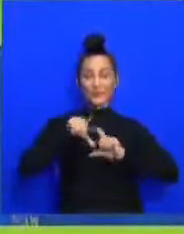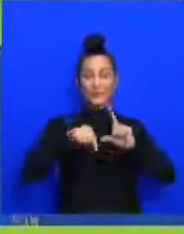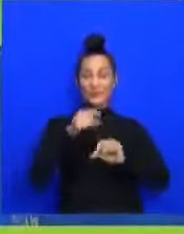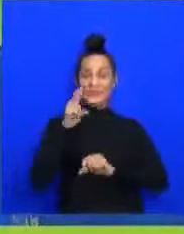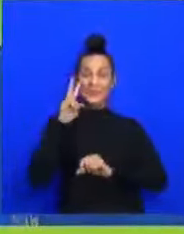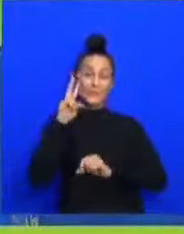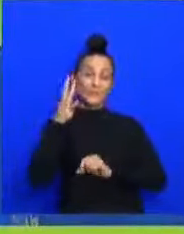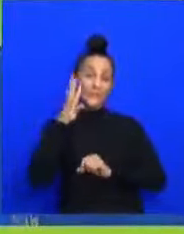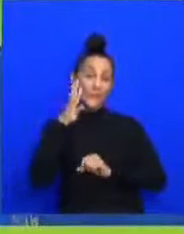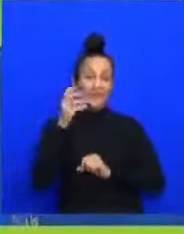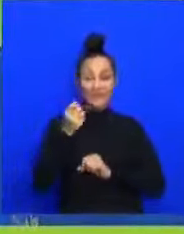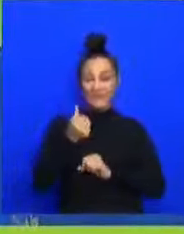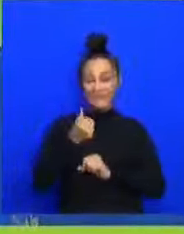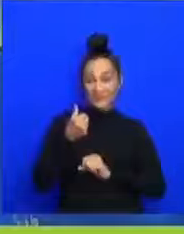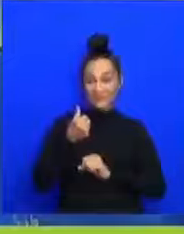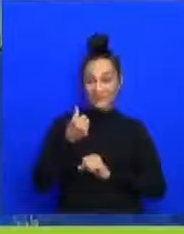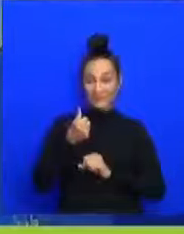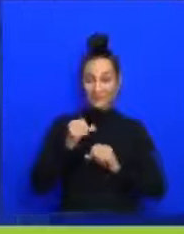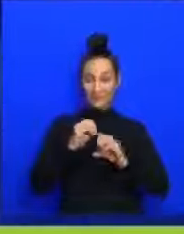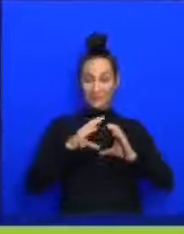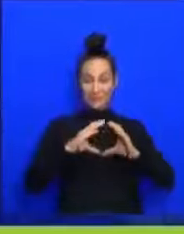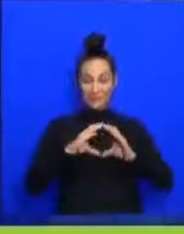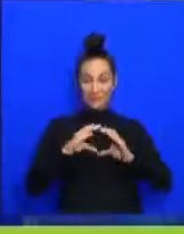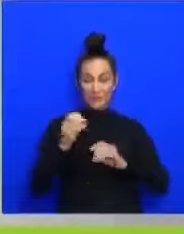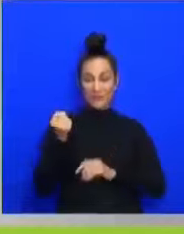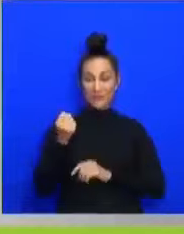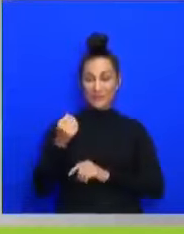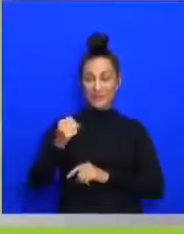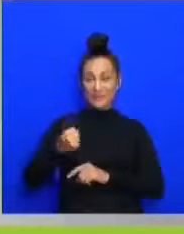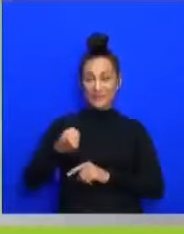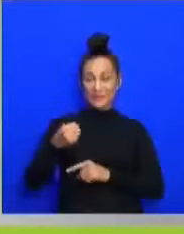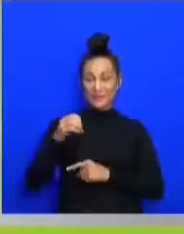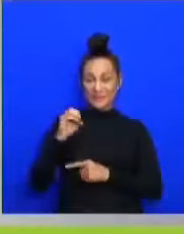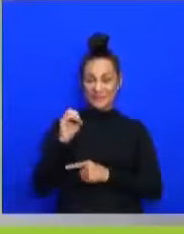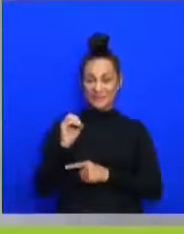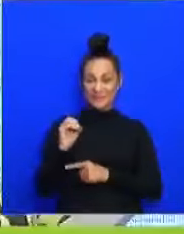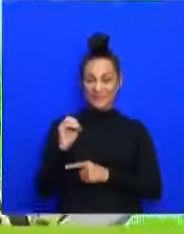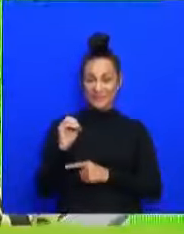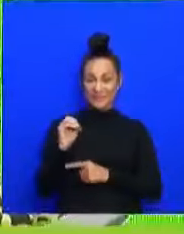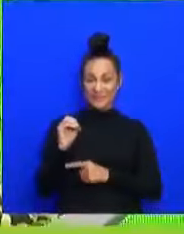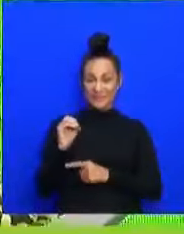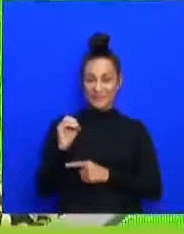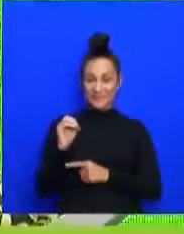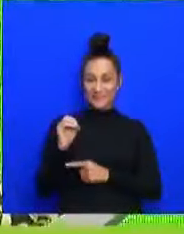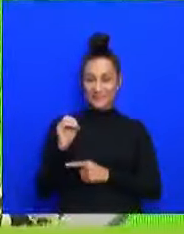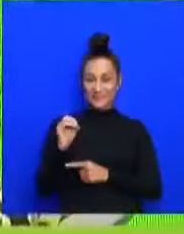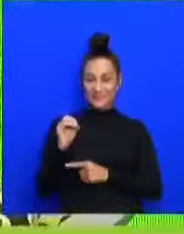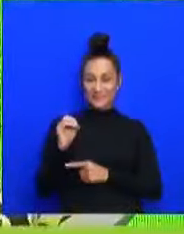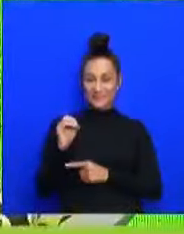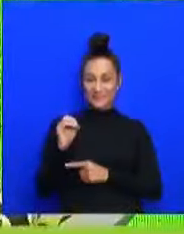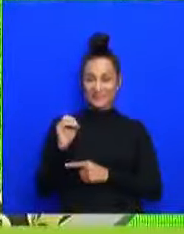segundas, quartas e sextas. Bola branca, número 0.